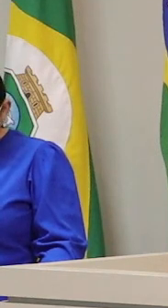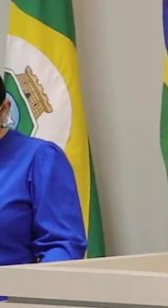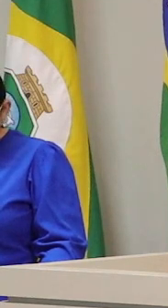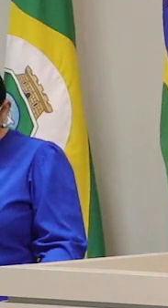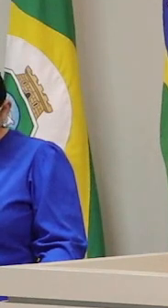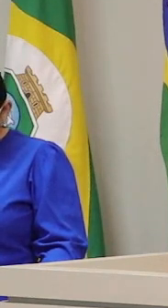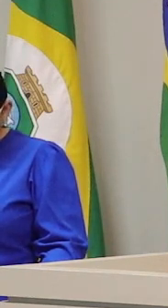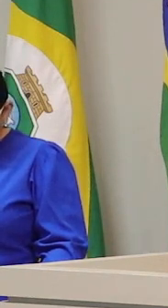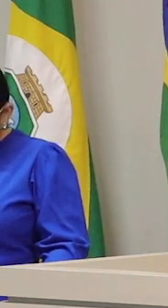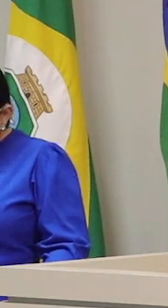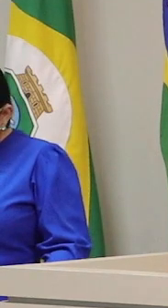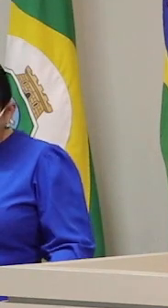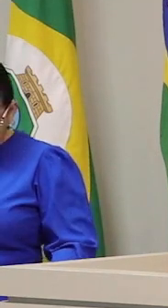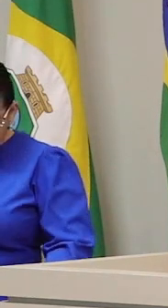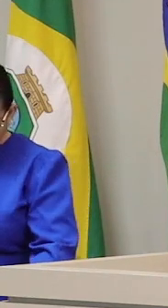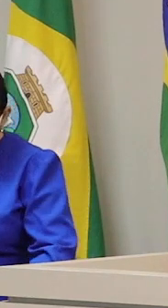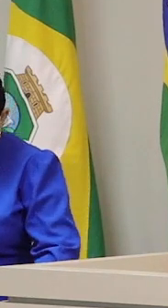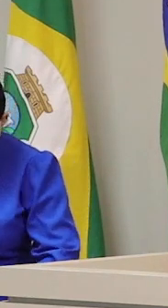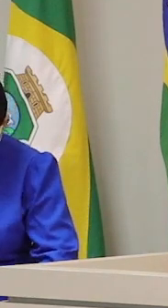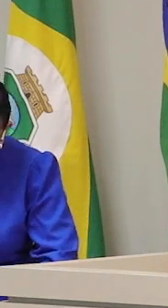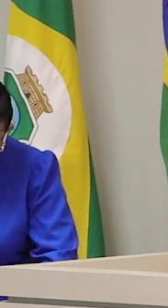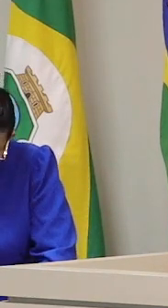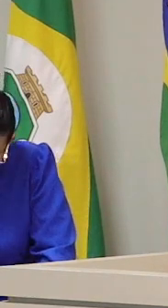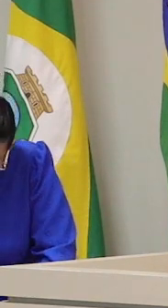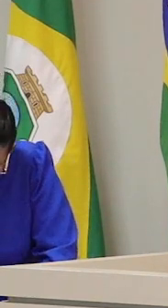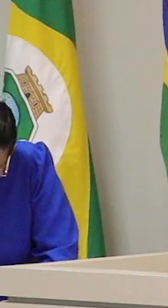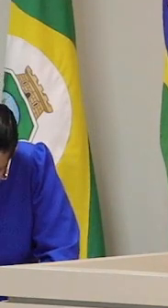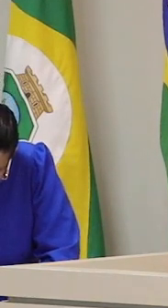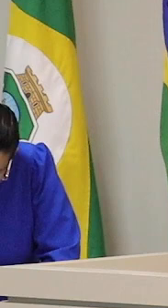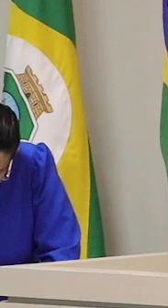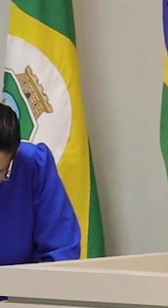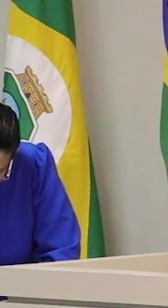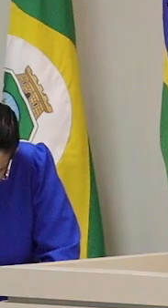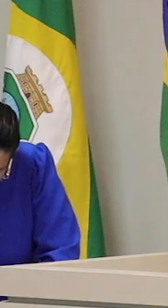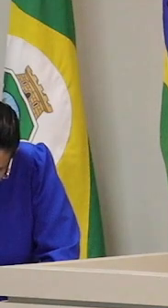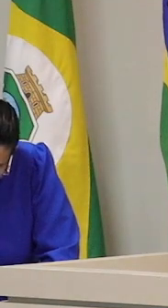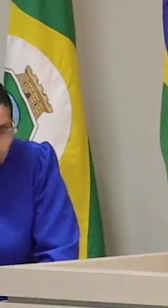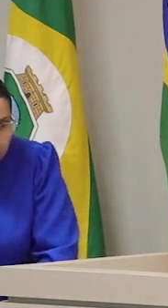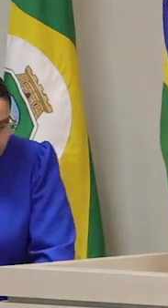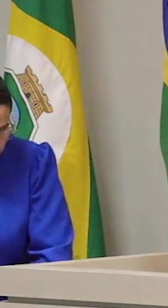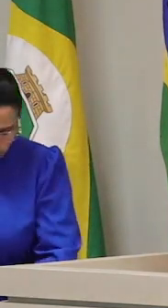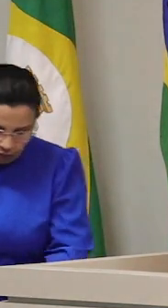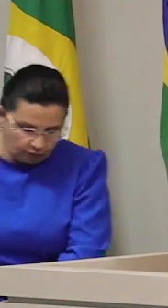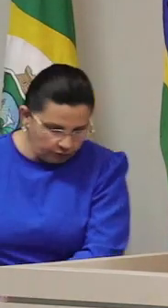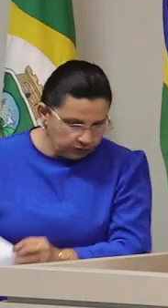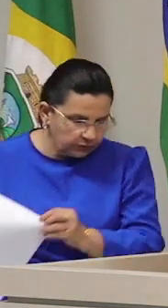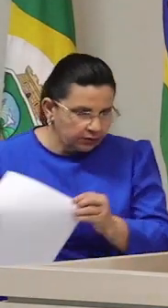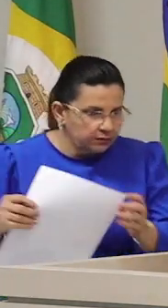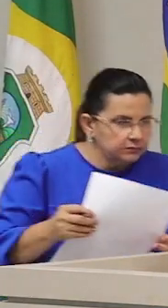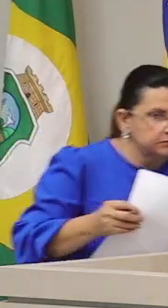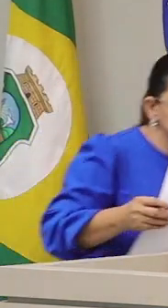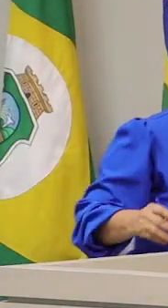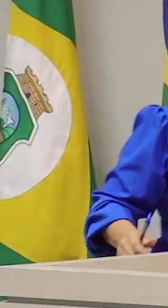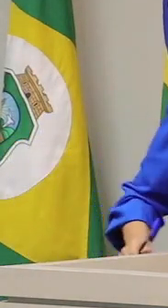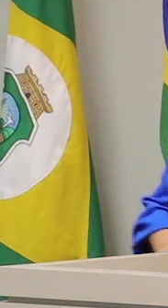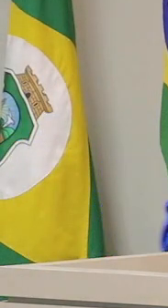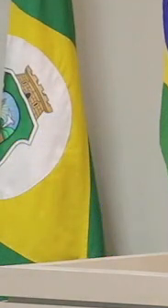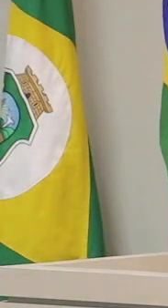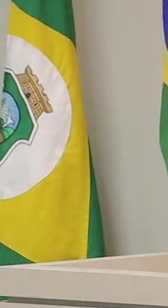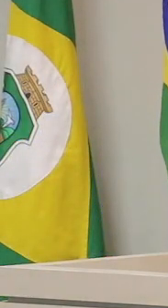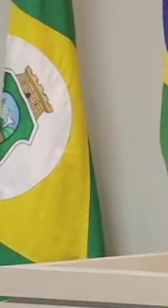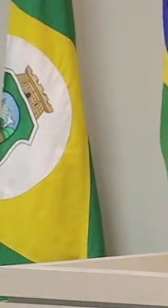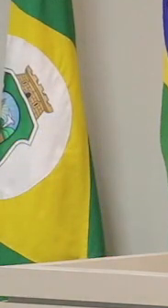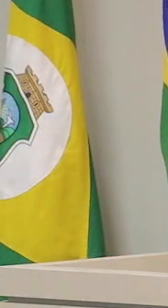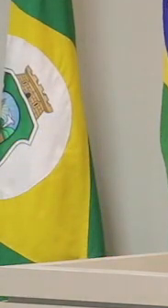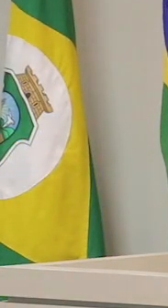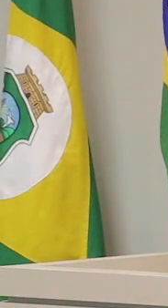excelência traz aqui os assuntos das estradas né eu queria só fazer uma uma ressalva aqui com relação às estradas né que eu tive uma informação de